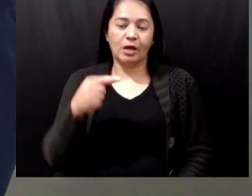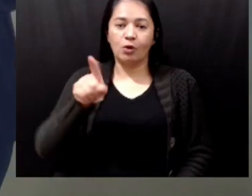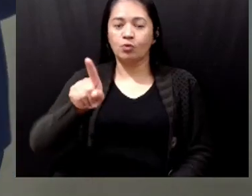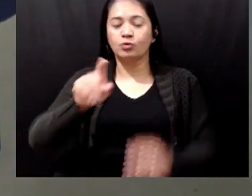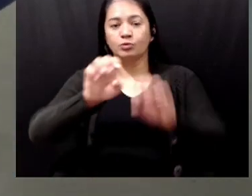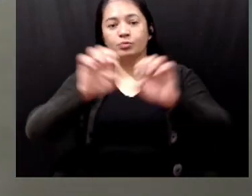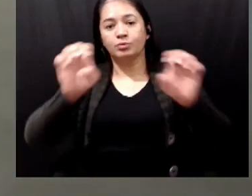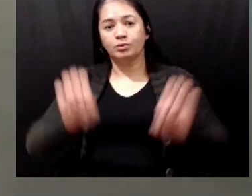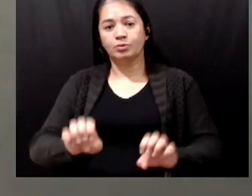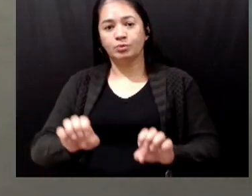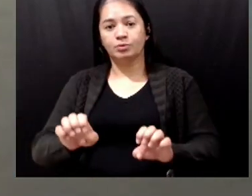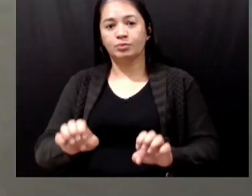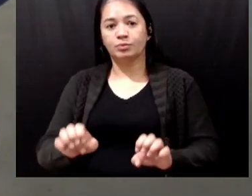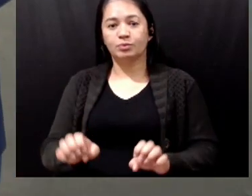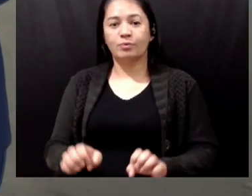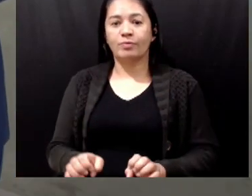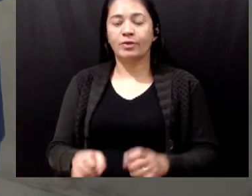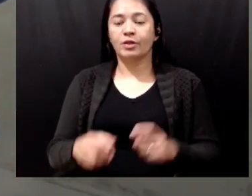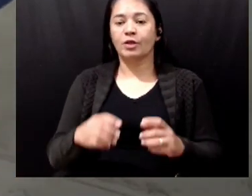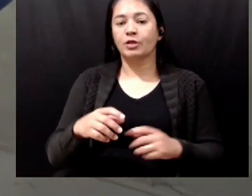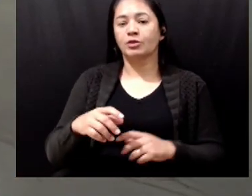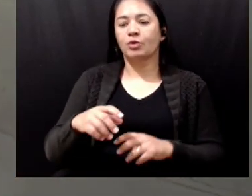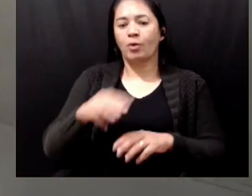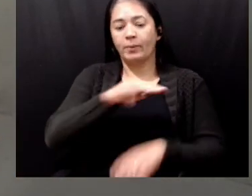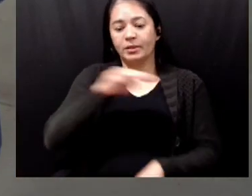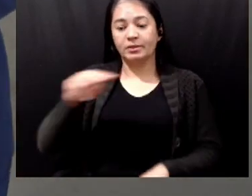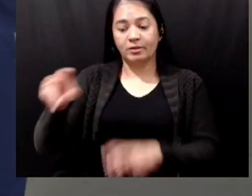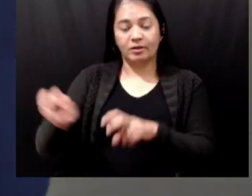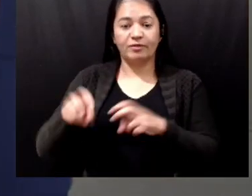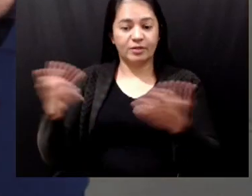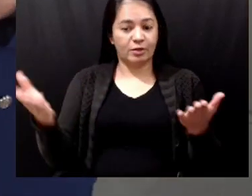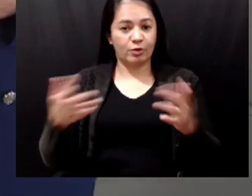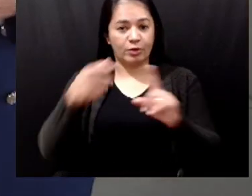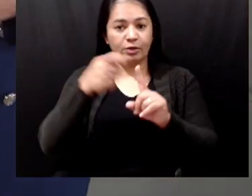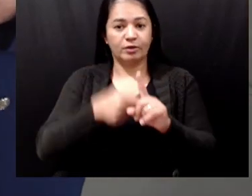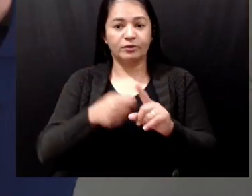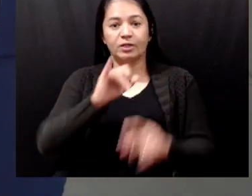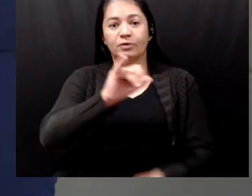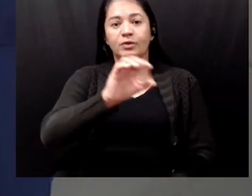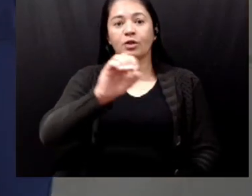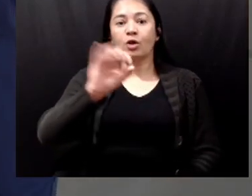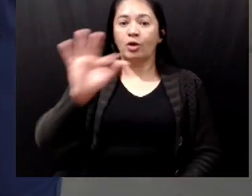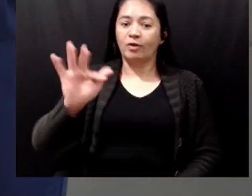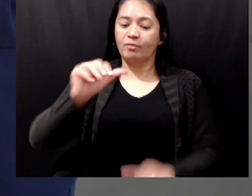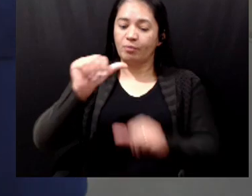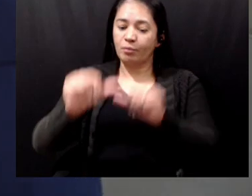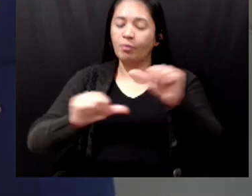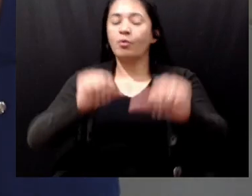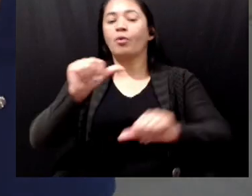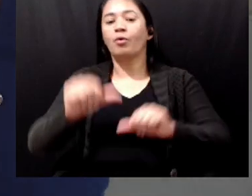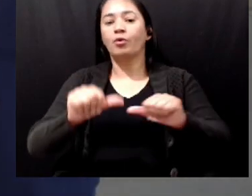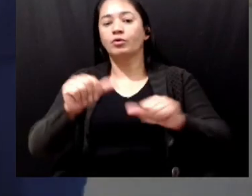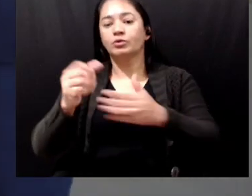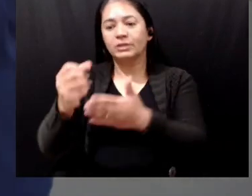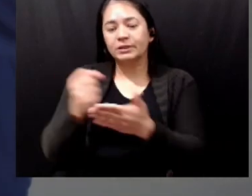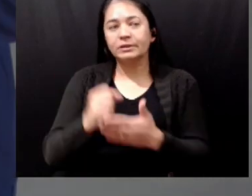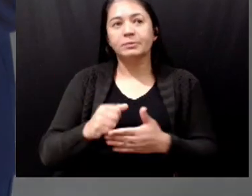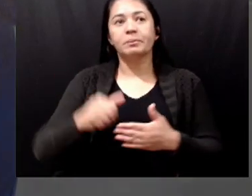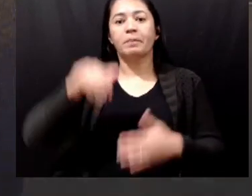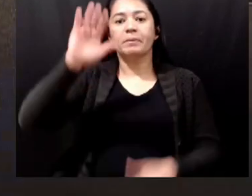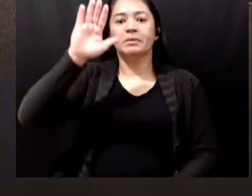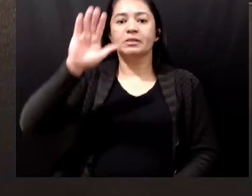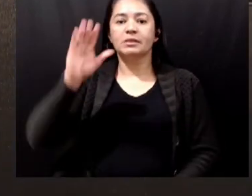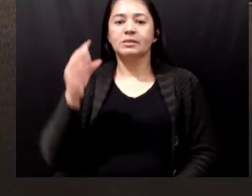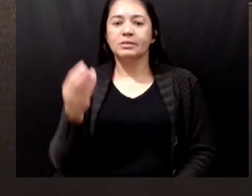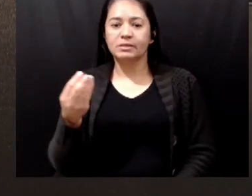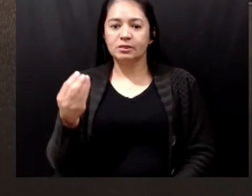do Ministério da Fazenda agora, esse mês, que impôs IOF, etc., teve alterações, modificando, trazendo mais impostos,